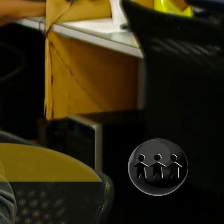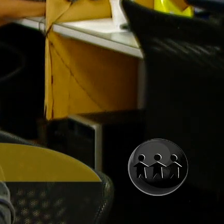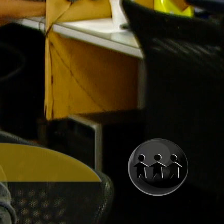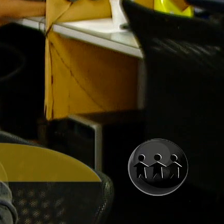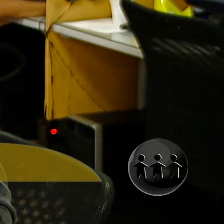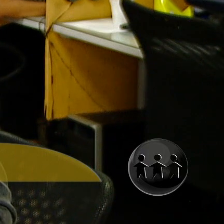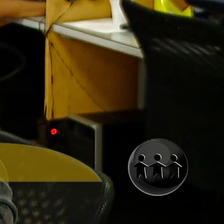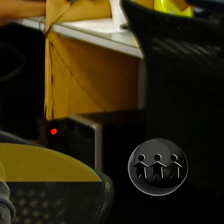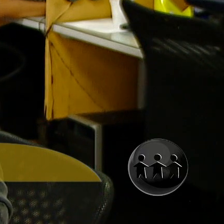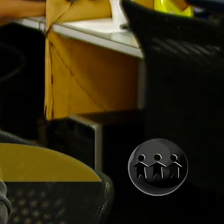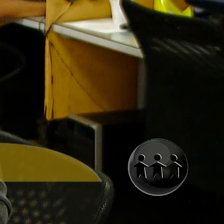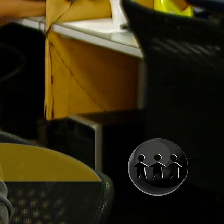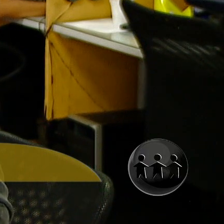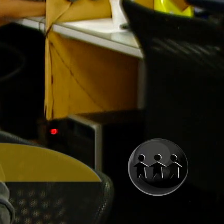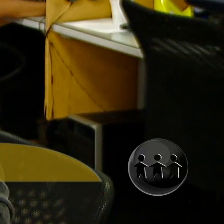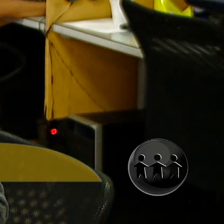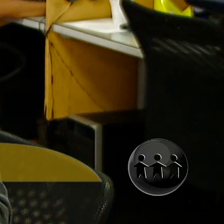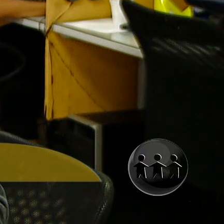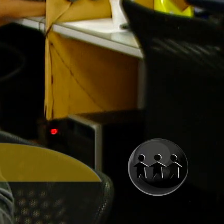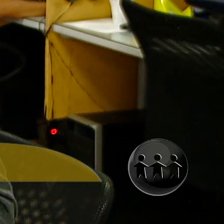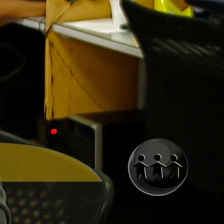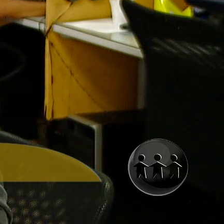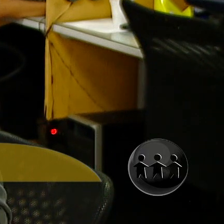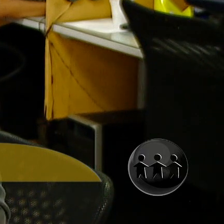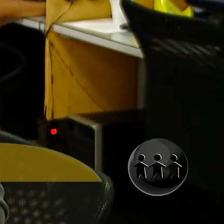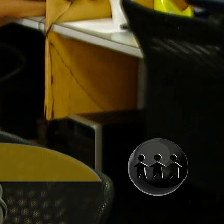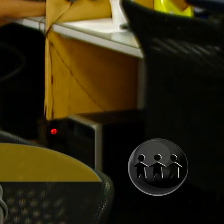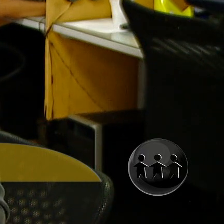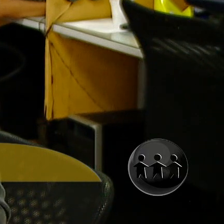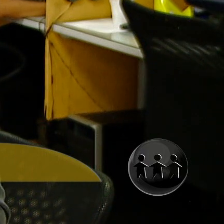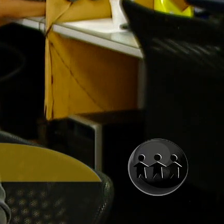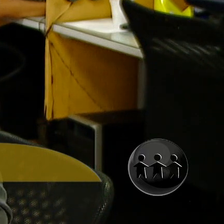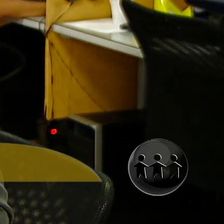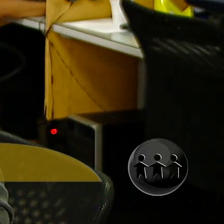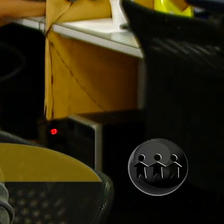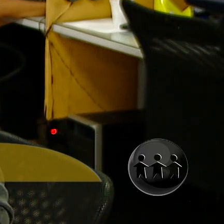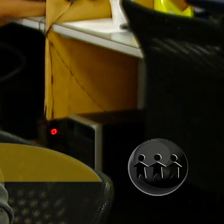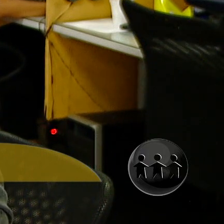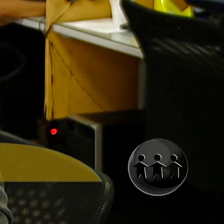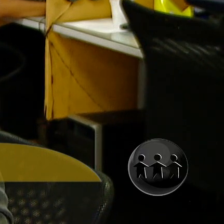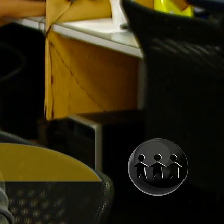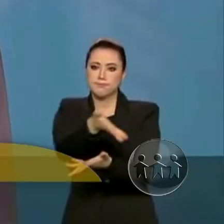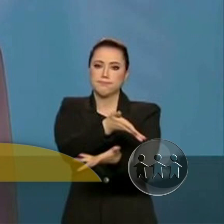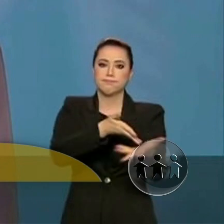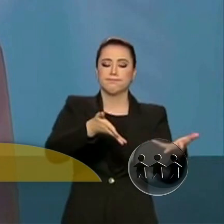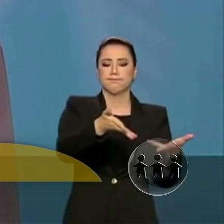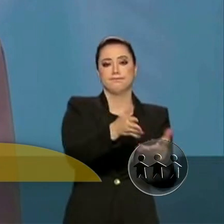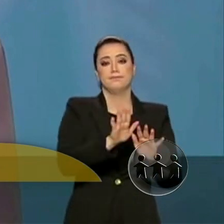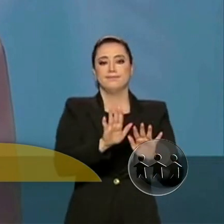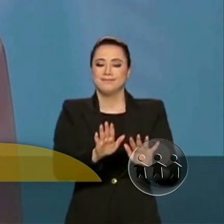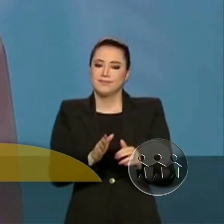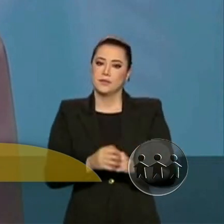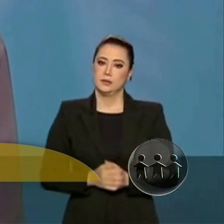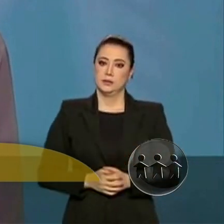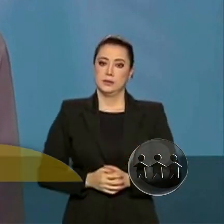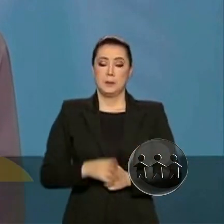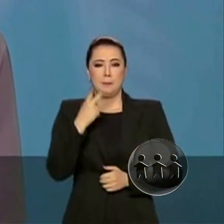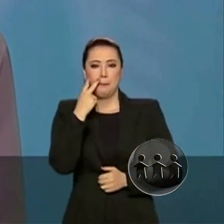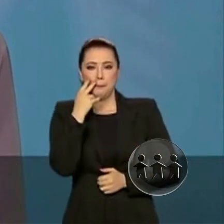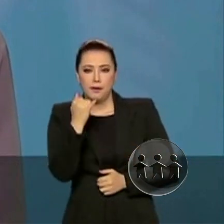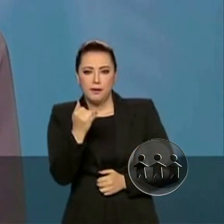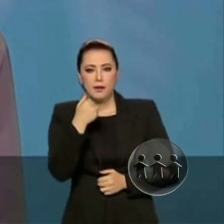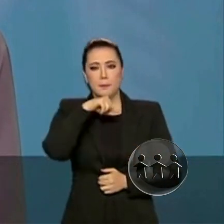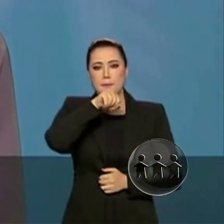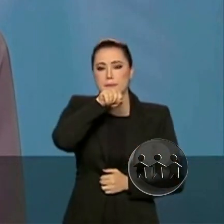gente tem um trechinho do discurso dele, aí daqui a pouco a gente comenta um pouco mais sobre. Caros pais,